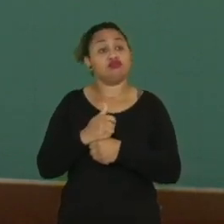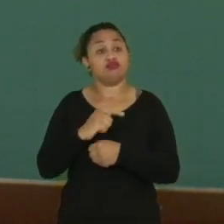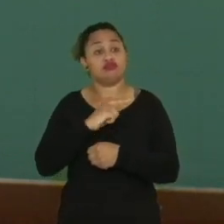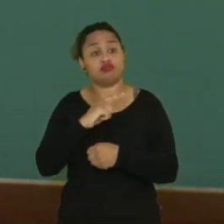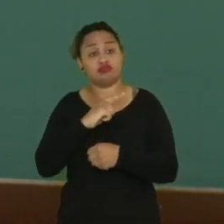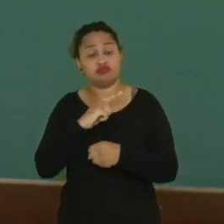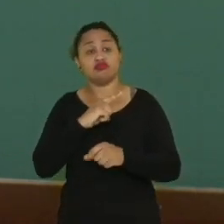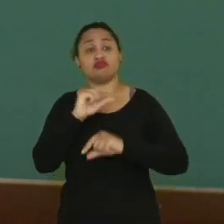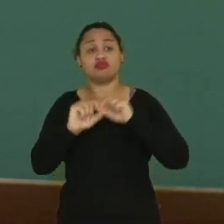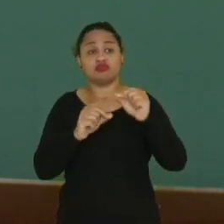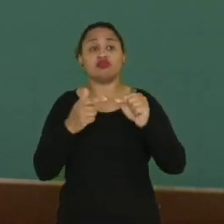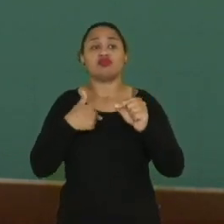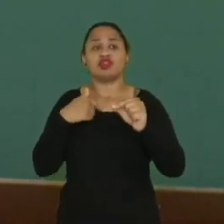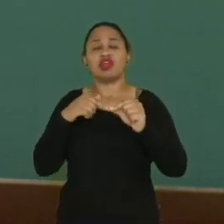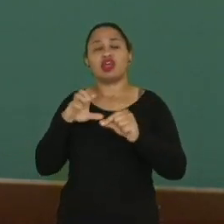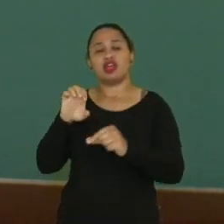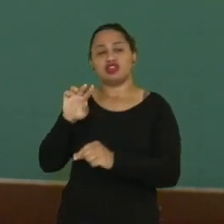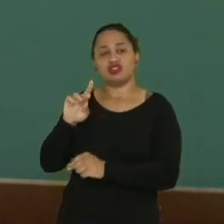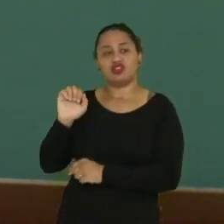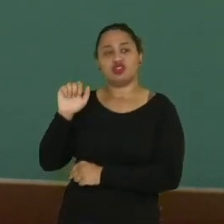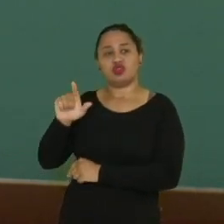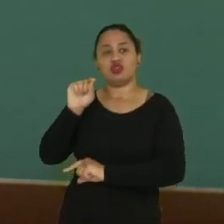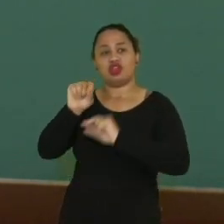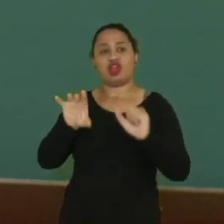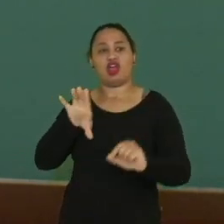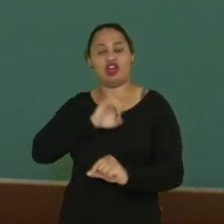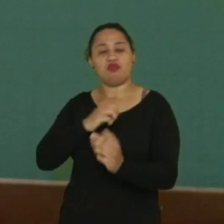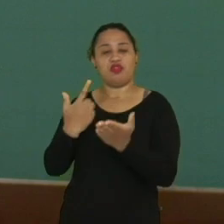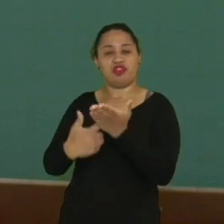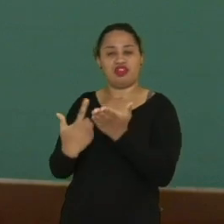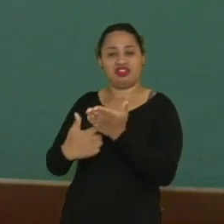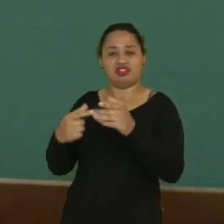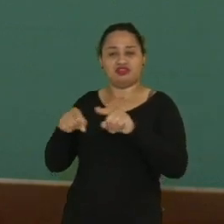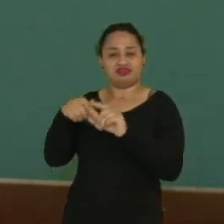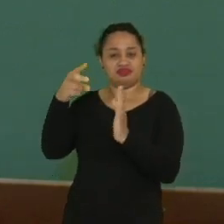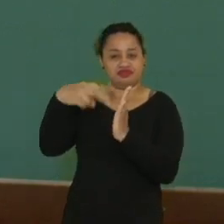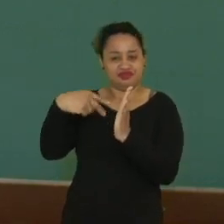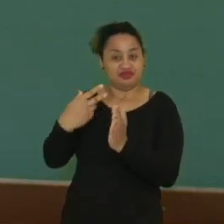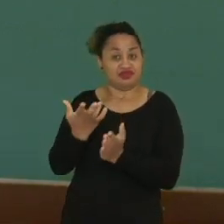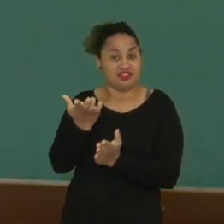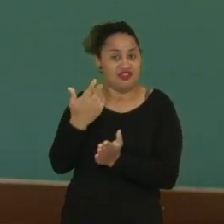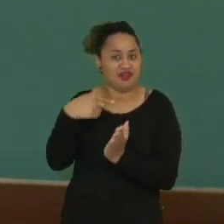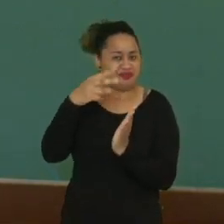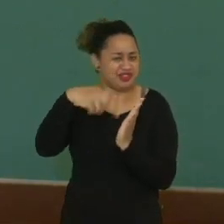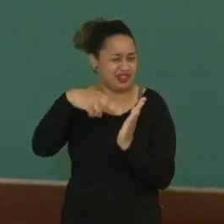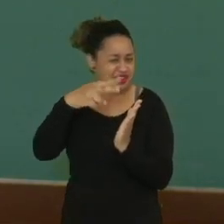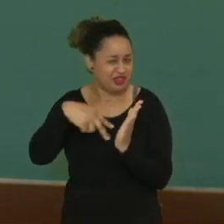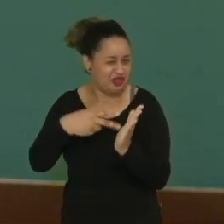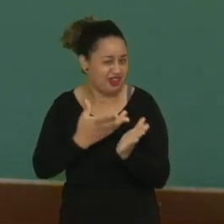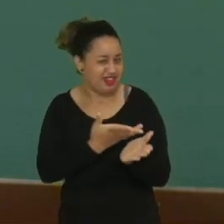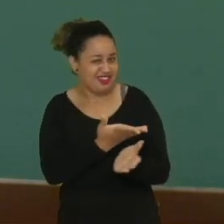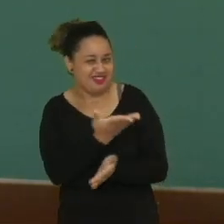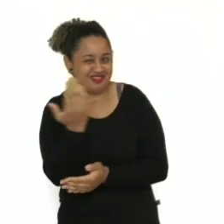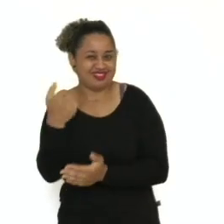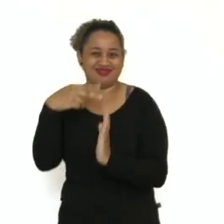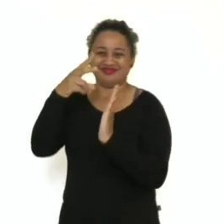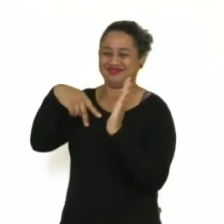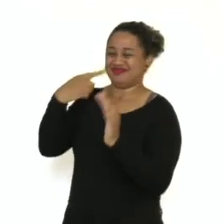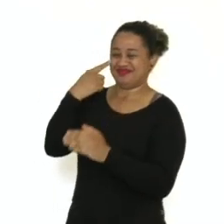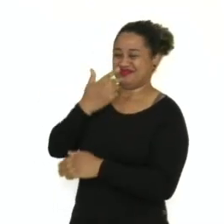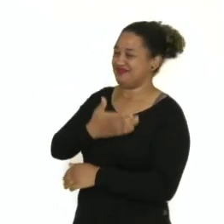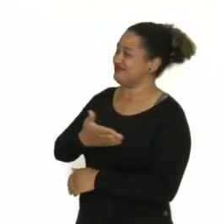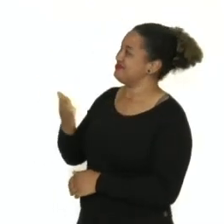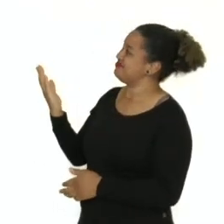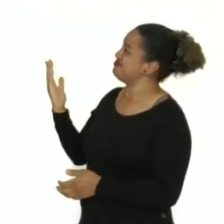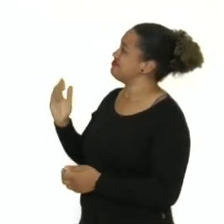redação, o editorial Amor ao Livro e à Leitura. Vem comigo, vamos à leitura, chega aí!